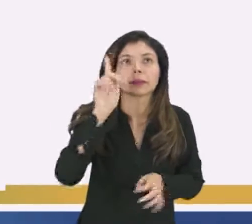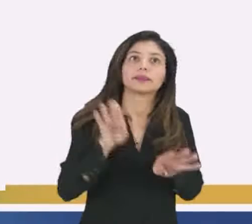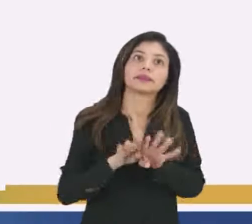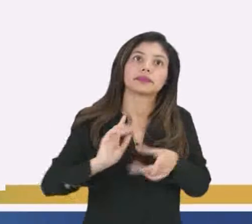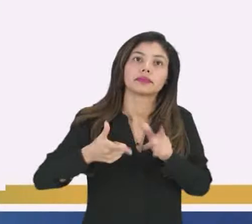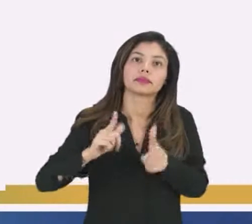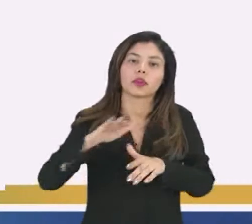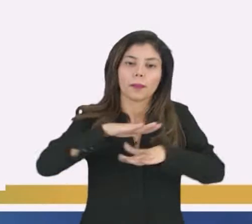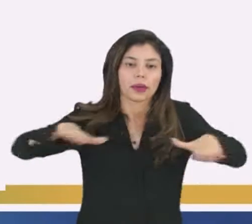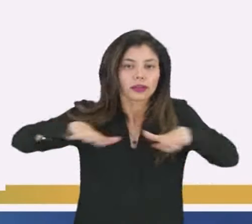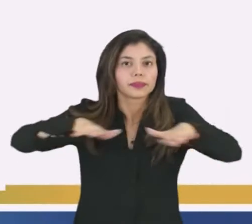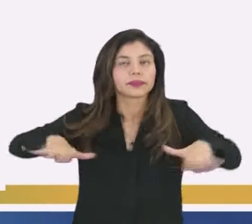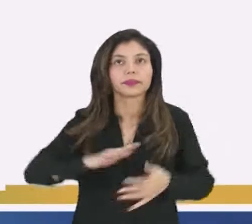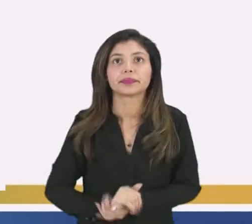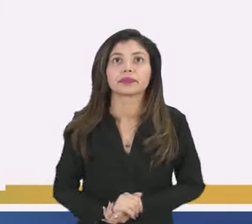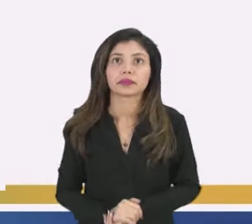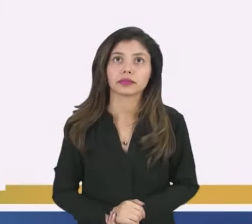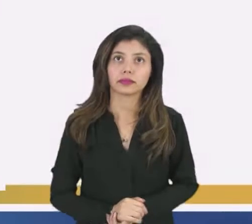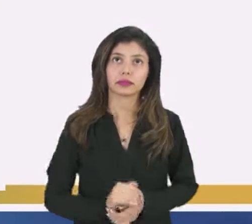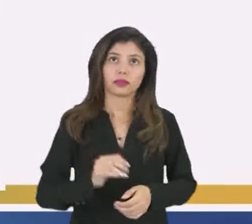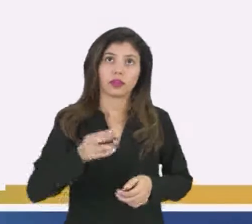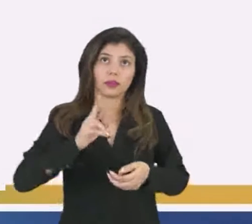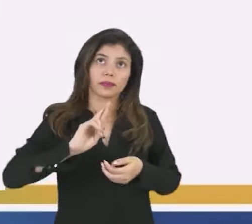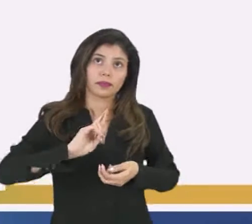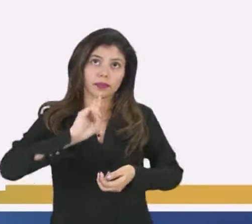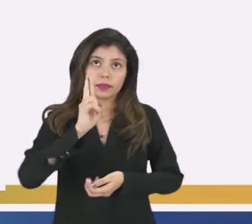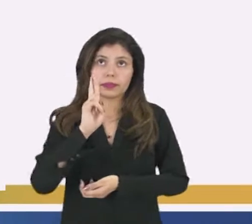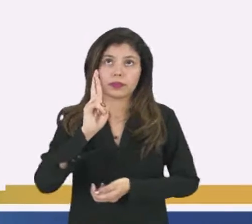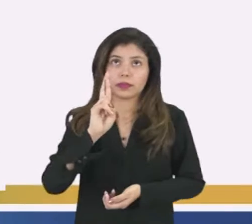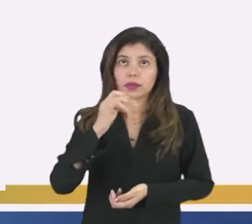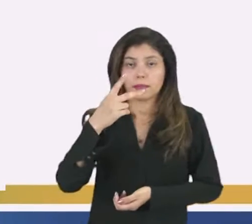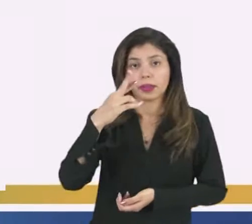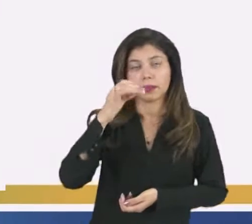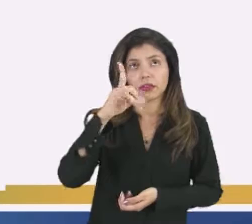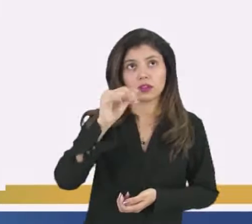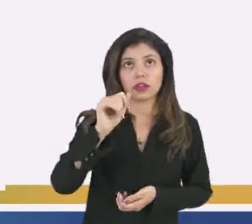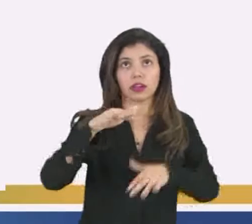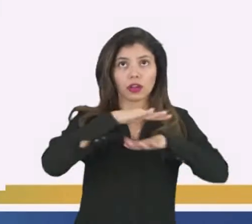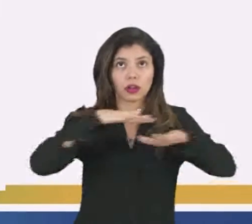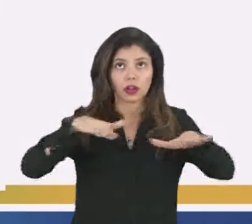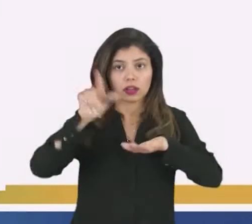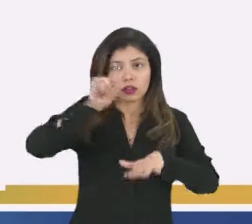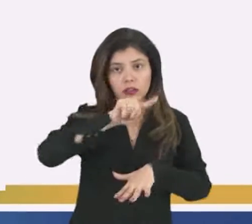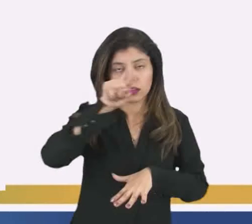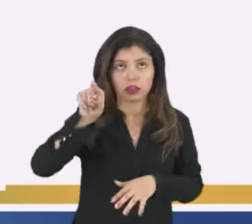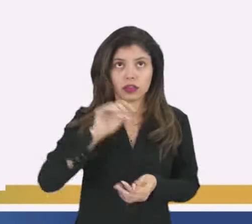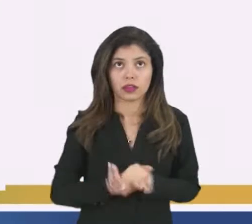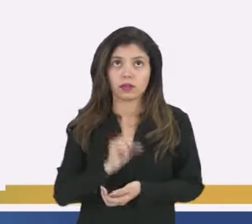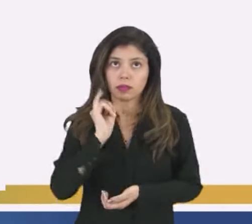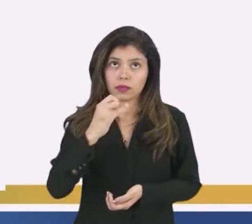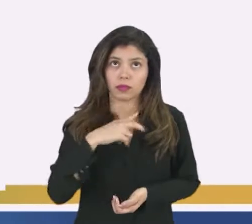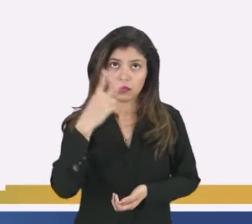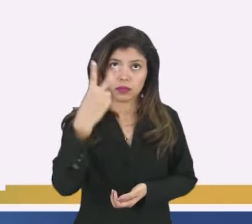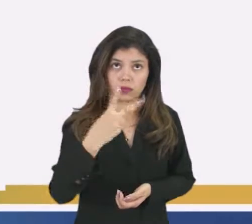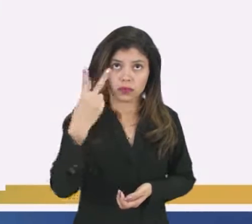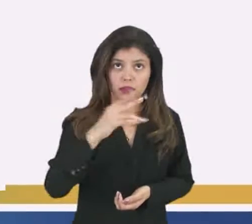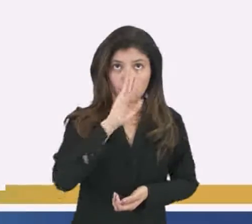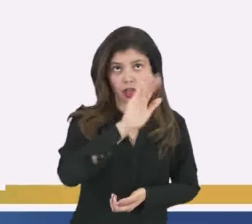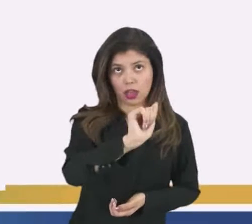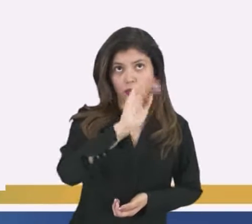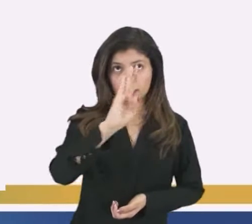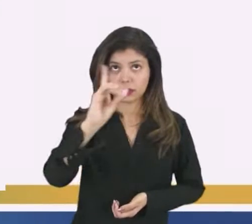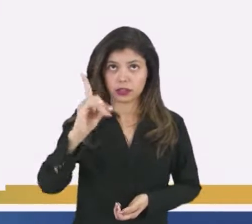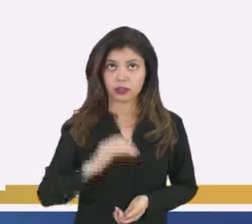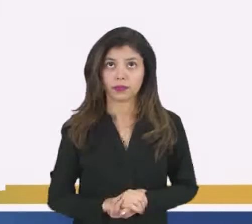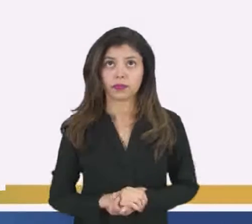Então aqui quer dizer R perpendicular a alfa, que é o plano, tá? Se uma reta é perpendicular a duas retas, A, B e